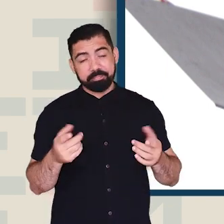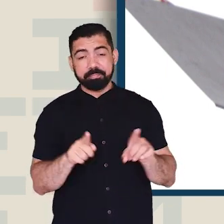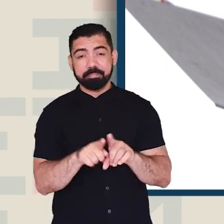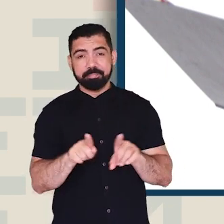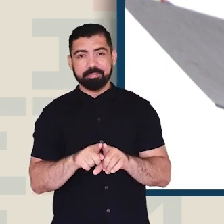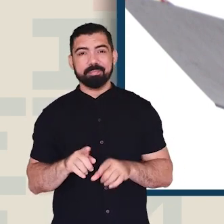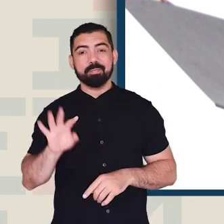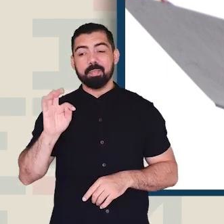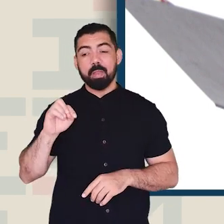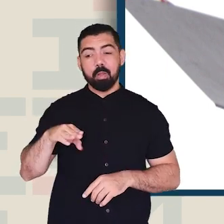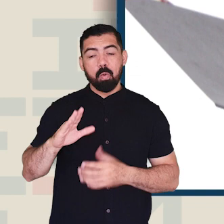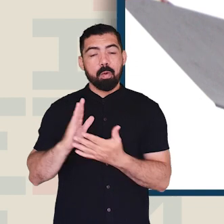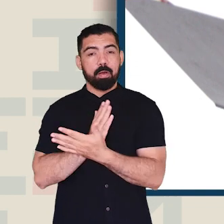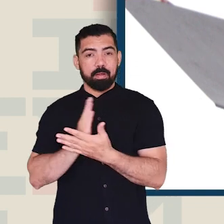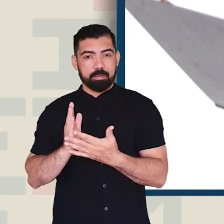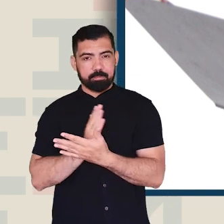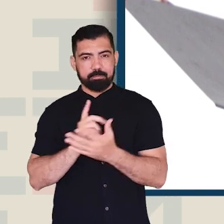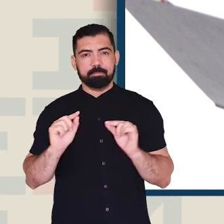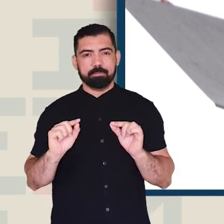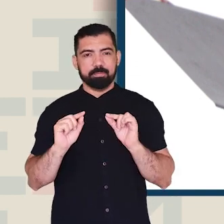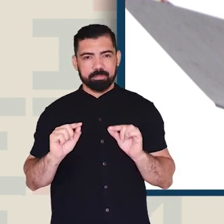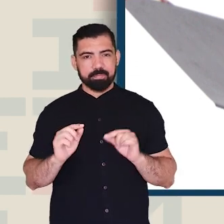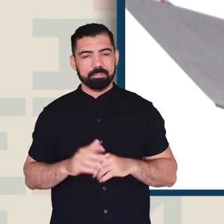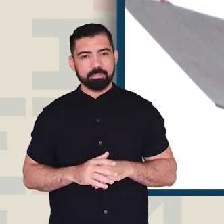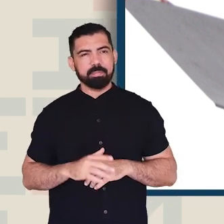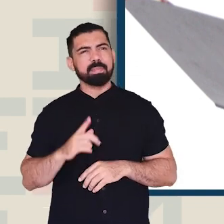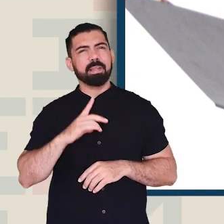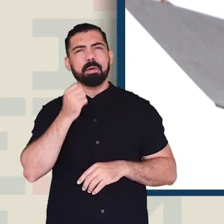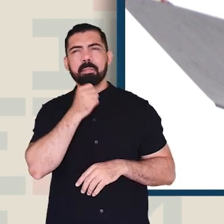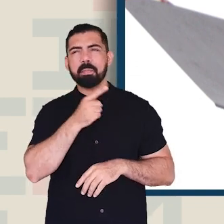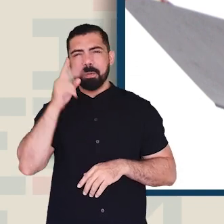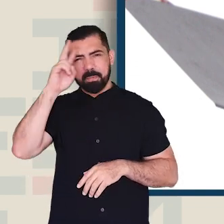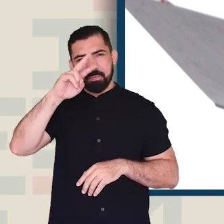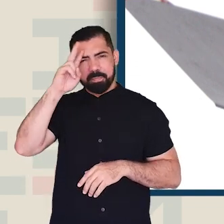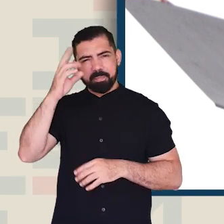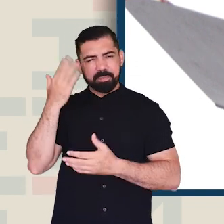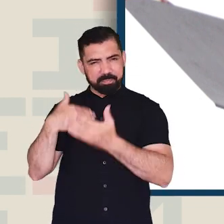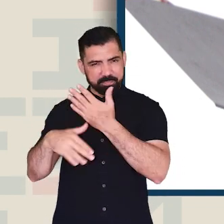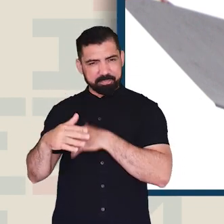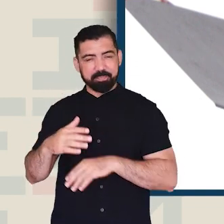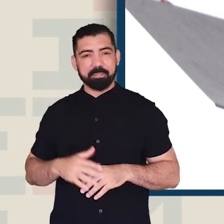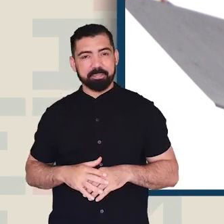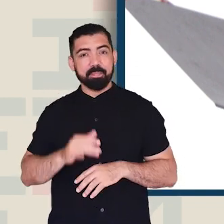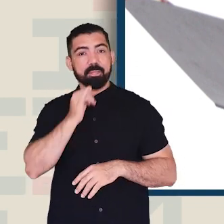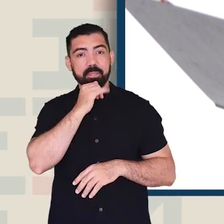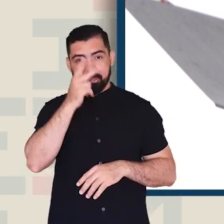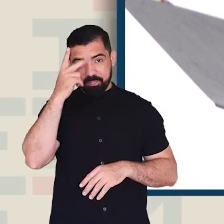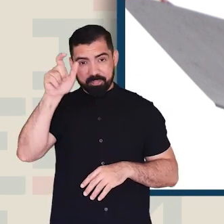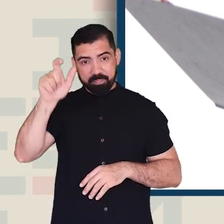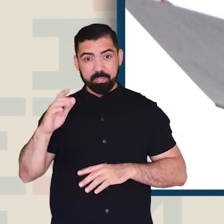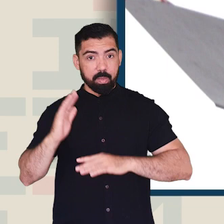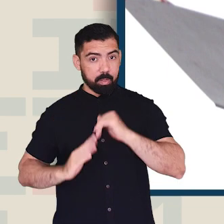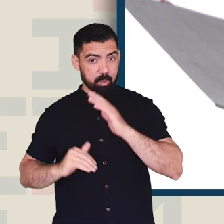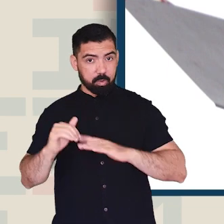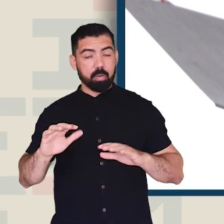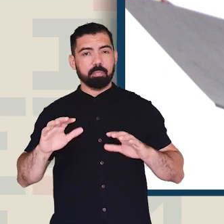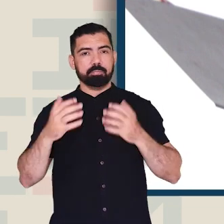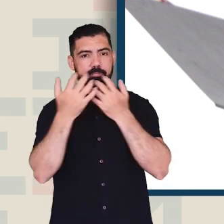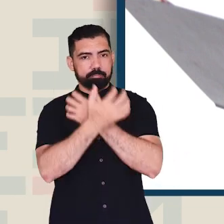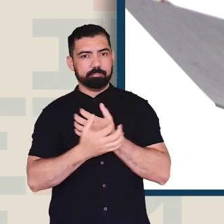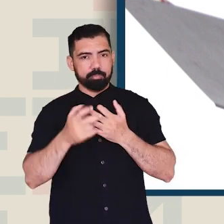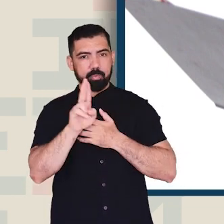Algumas tonalidades são mais... Tem até aquela piada quando um músico vai tocar, um guitarrista vai tocar